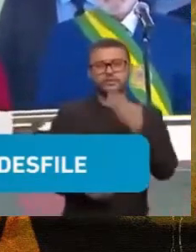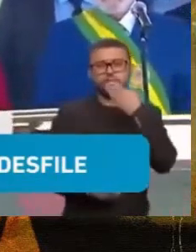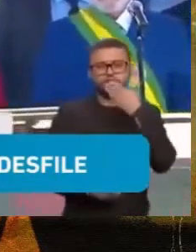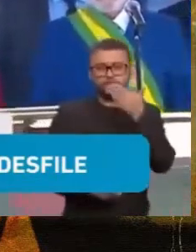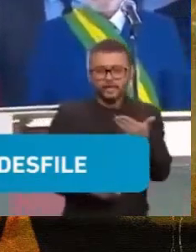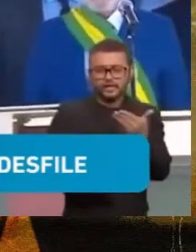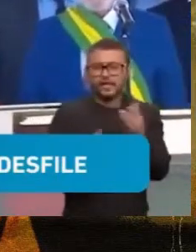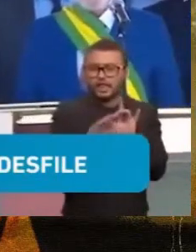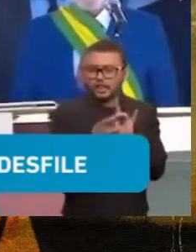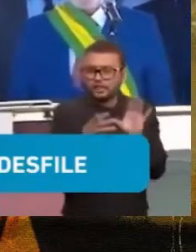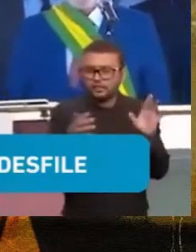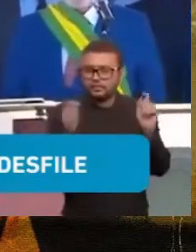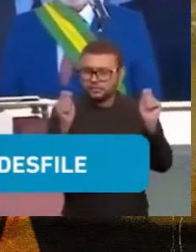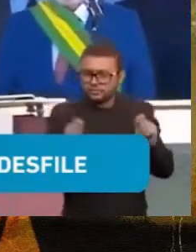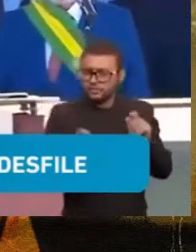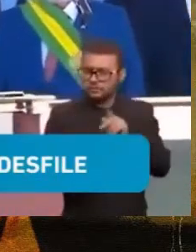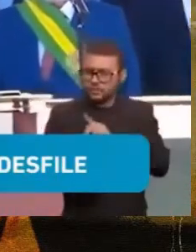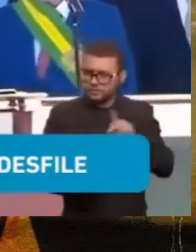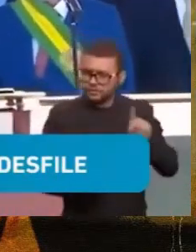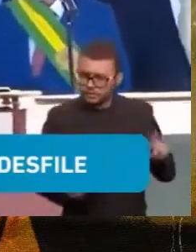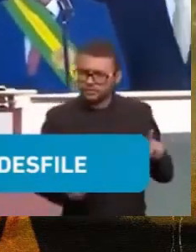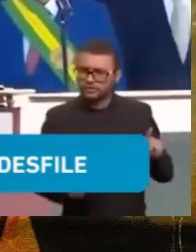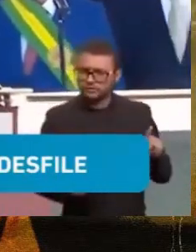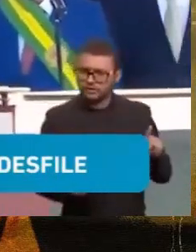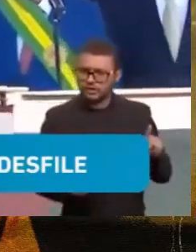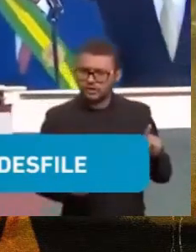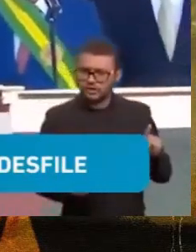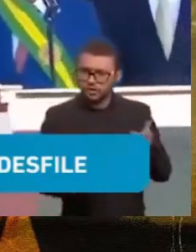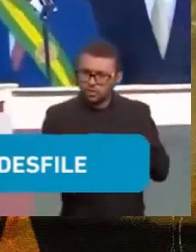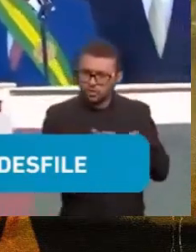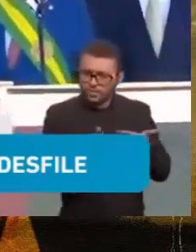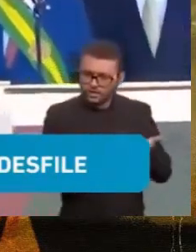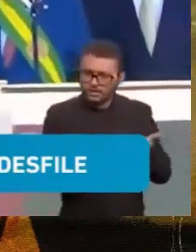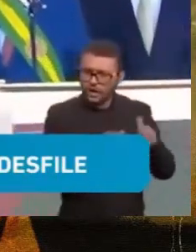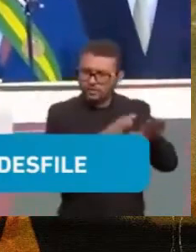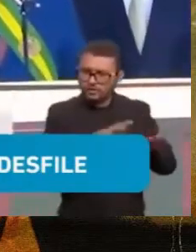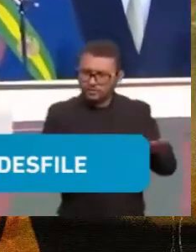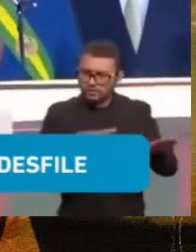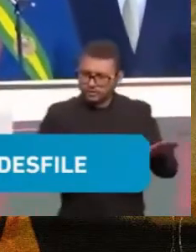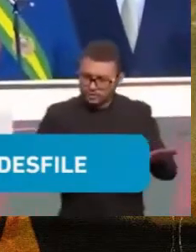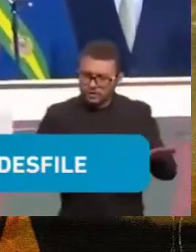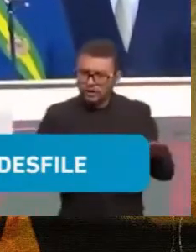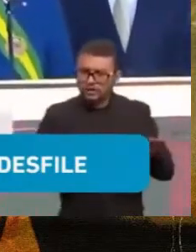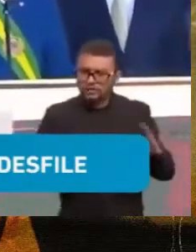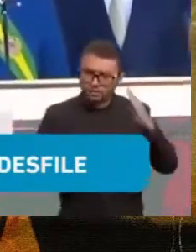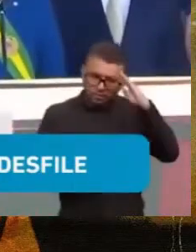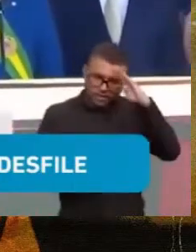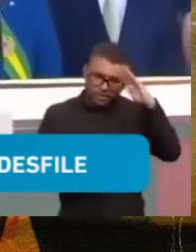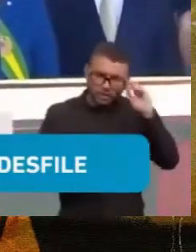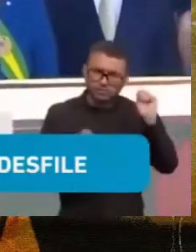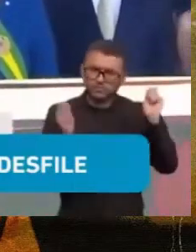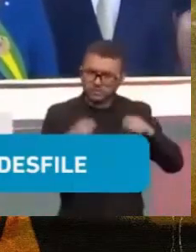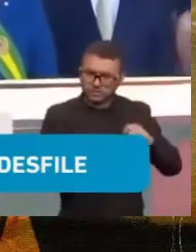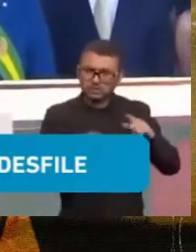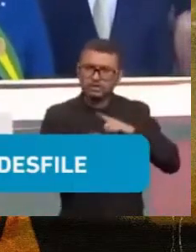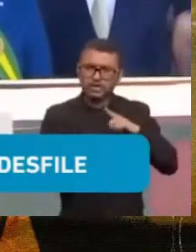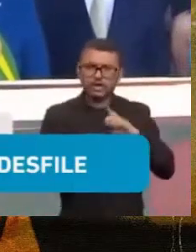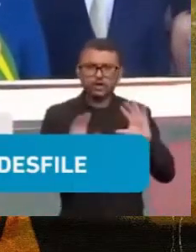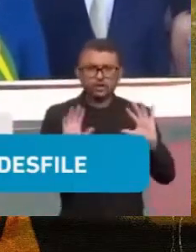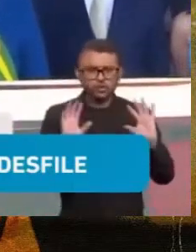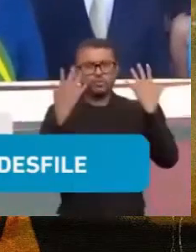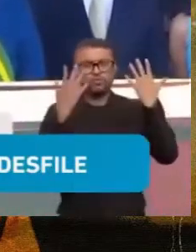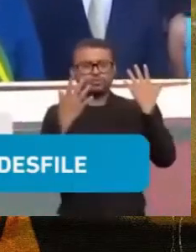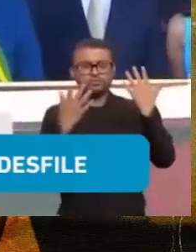solicito permissão a Vossa Excelência para dar início ao desfile cívico-militar em comemoração